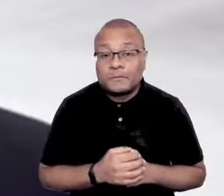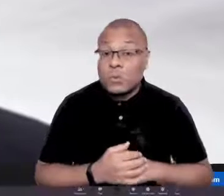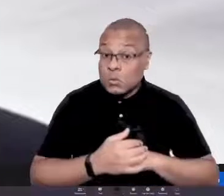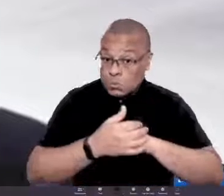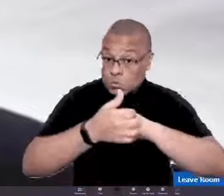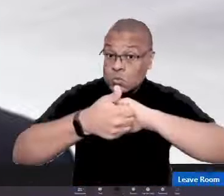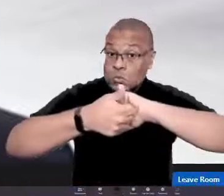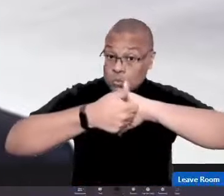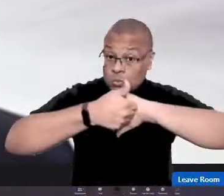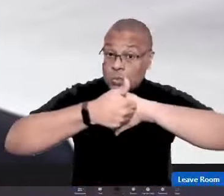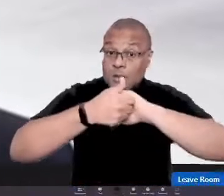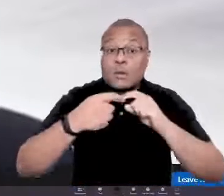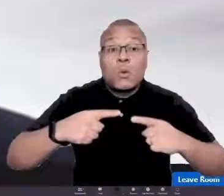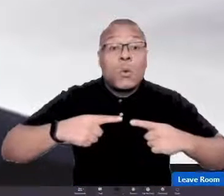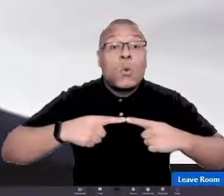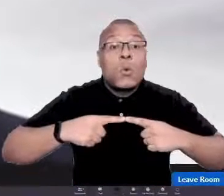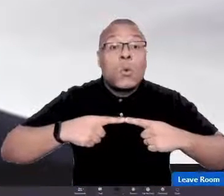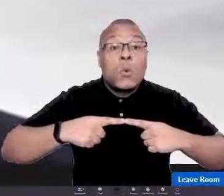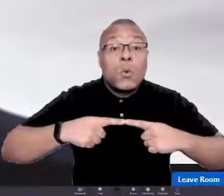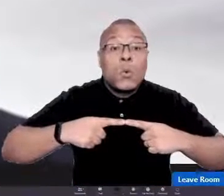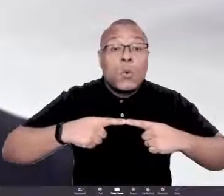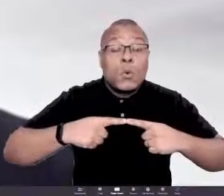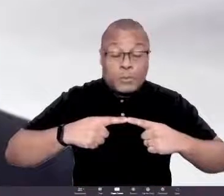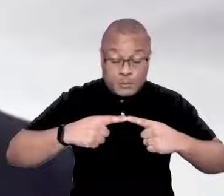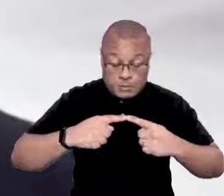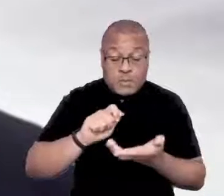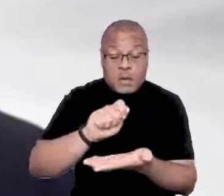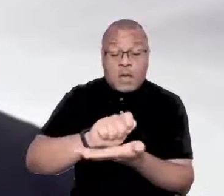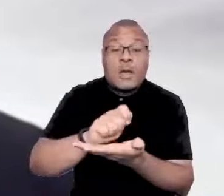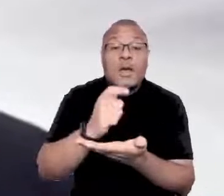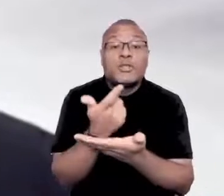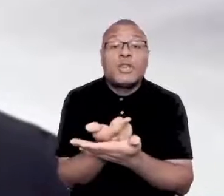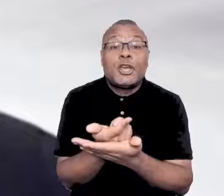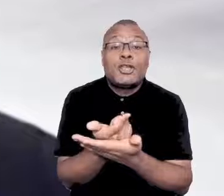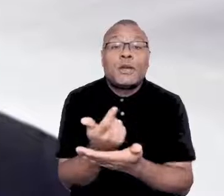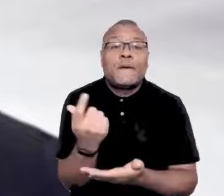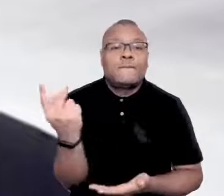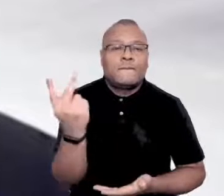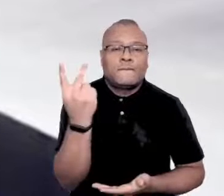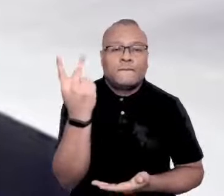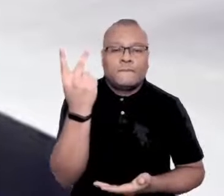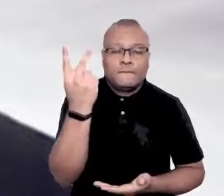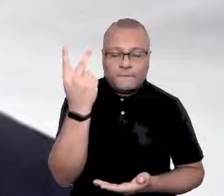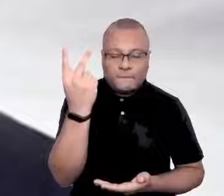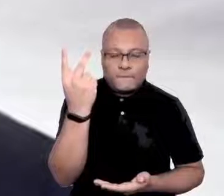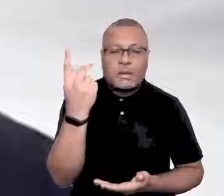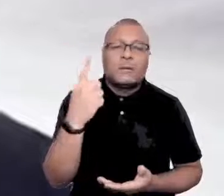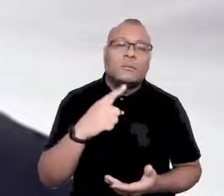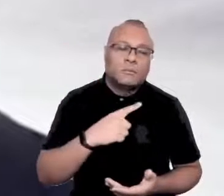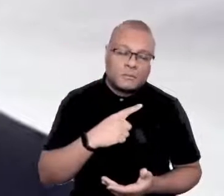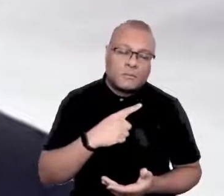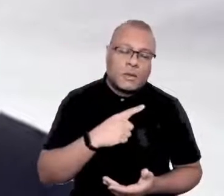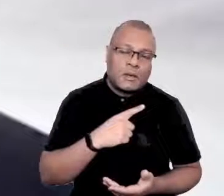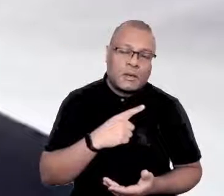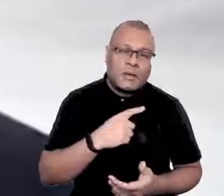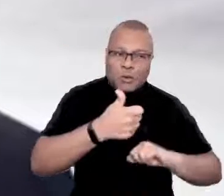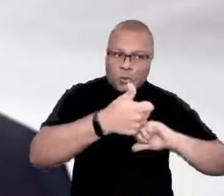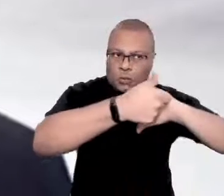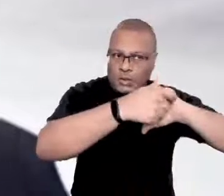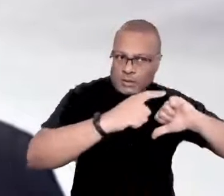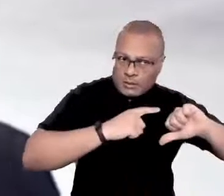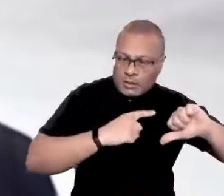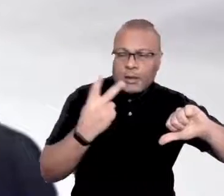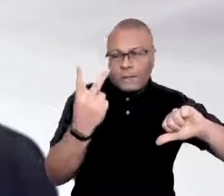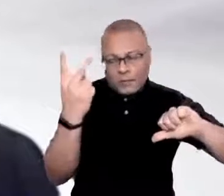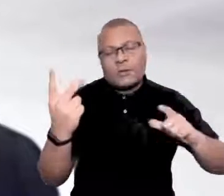Qualidade intimamente ligada à agenda de valor, né? Acho que tem valor quando tem qualidade e vice-versa, né? E valor para o